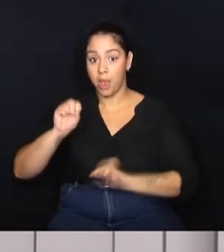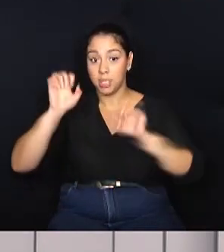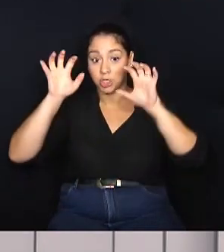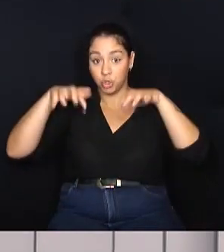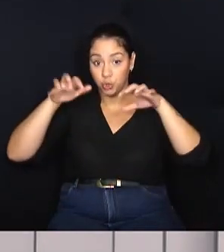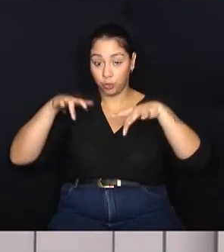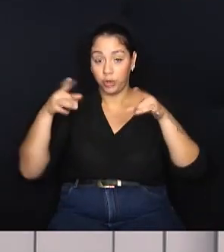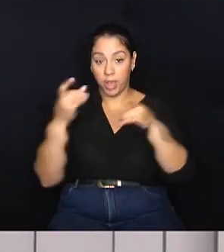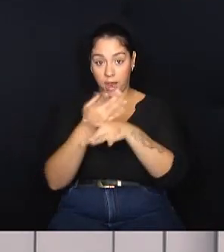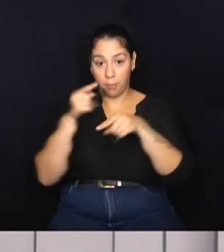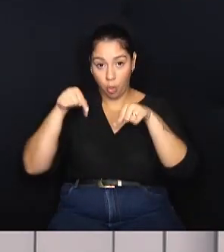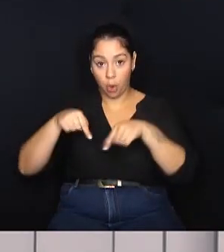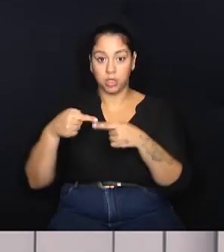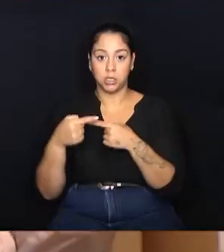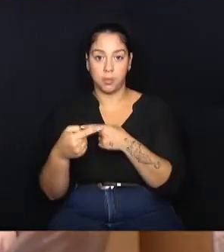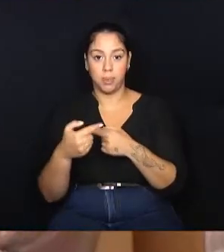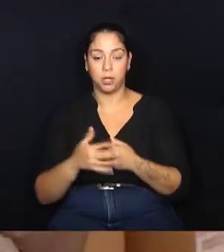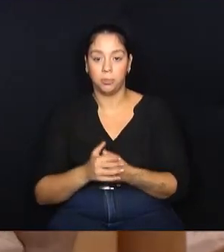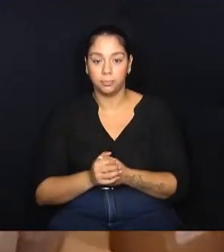semana.